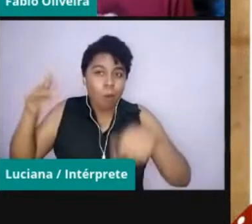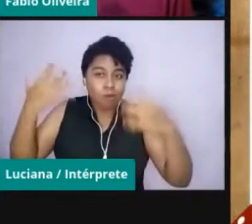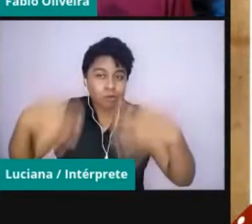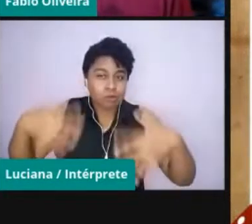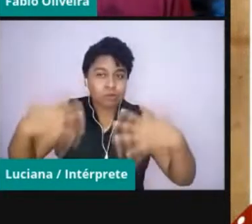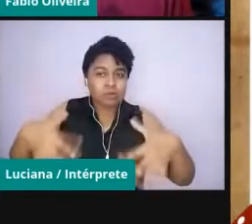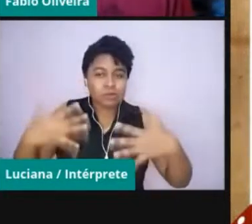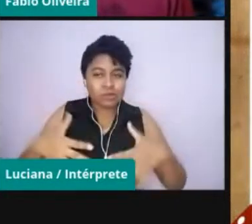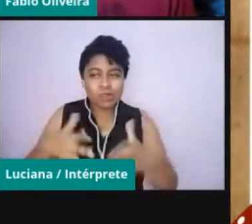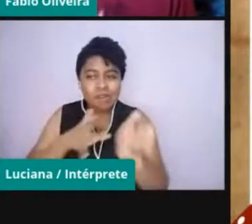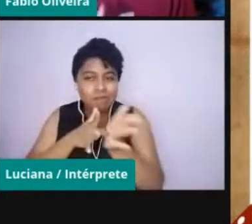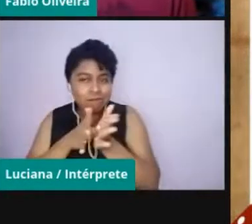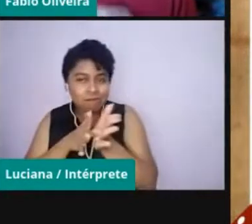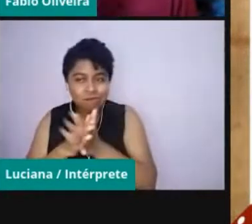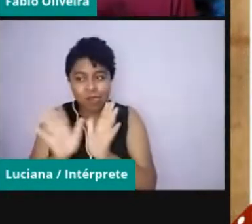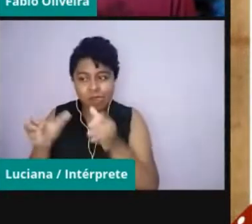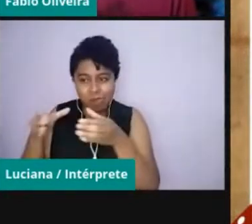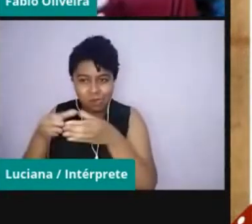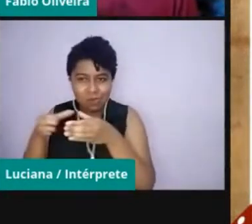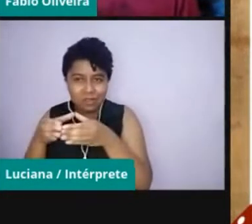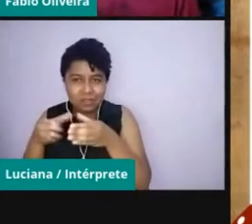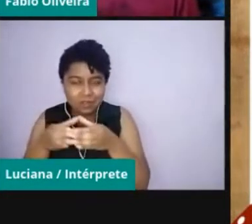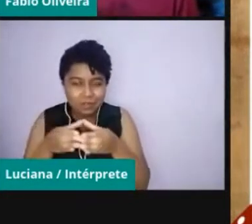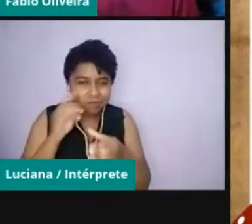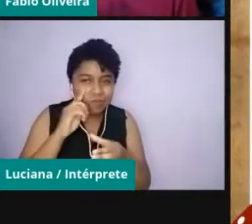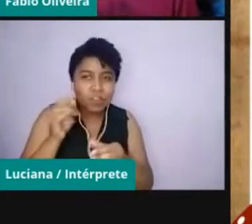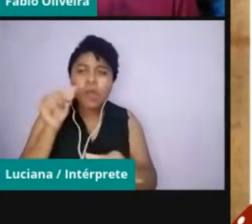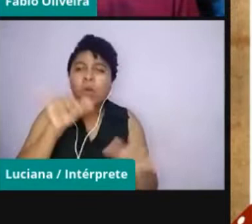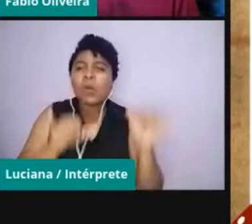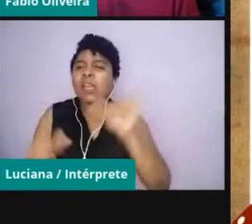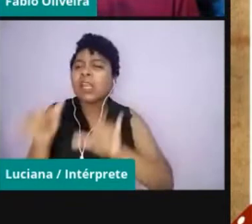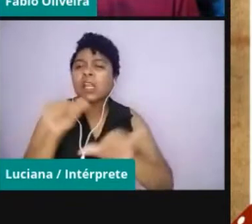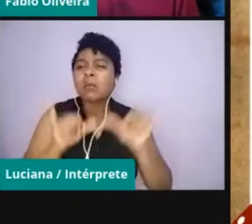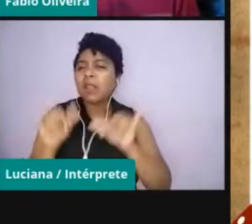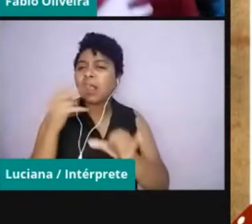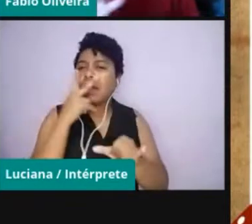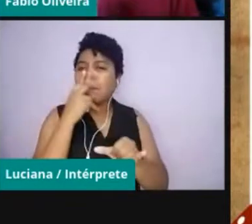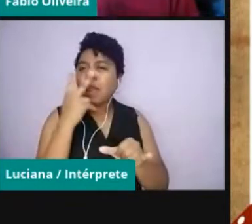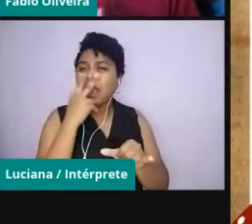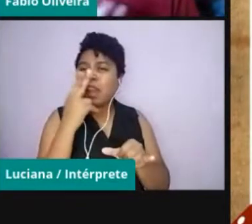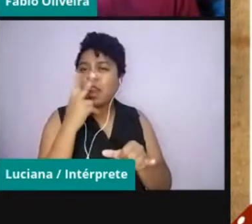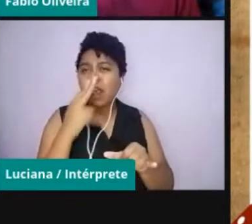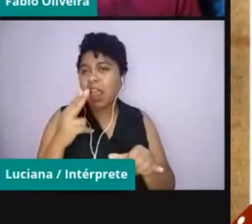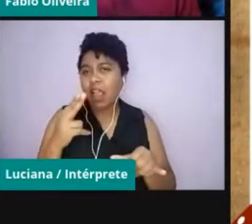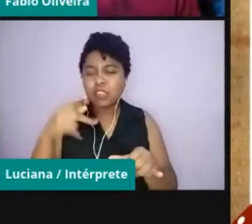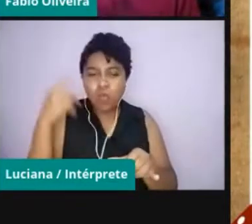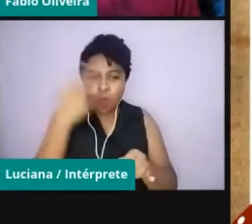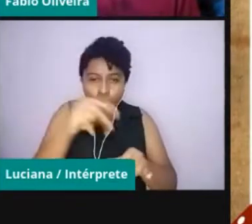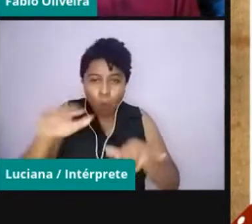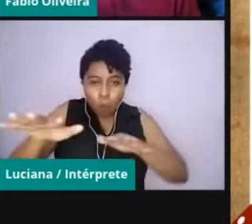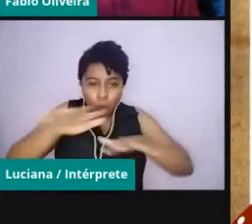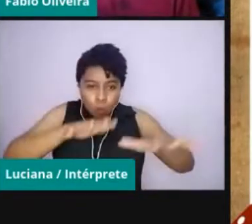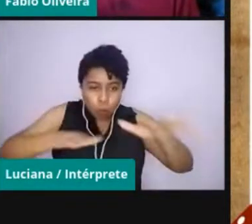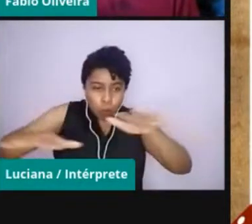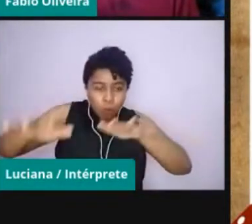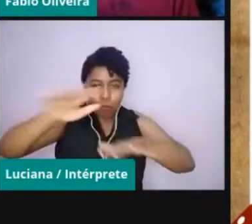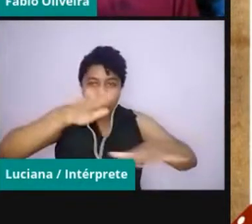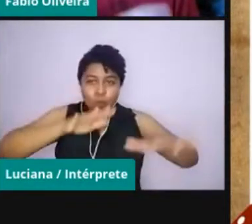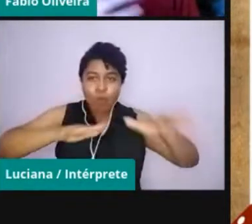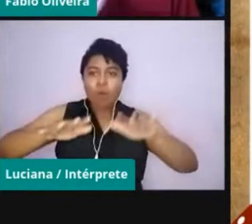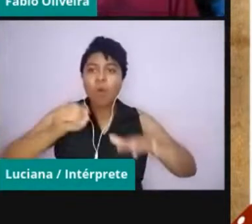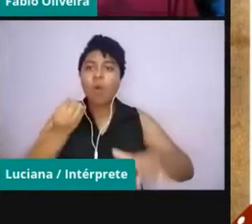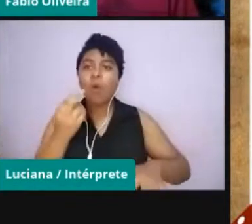usando o trabalho deles, fazendo com que a química parecesse uma magia ou um